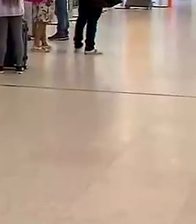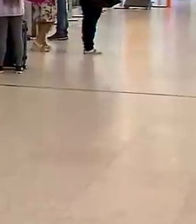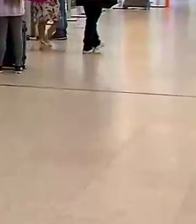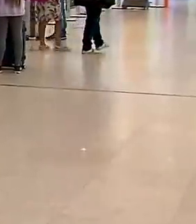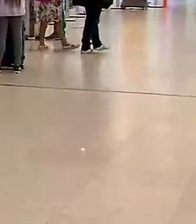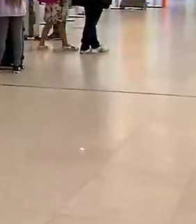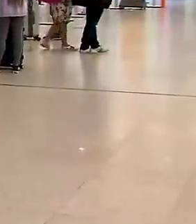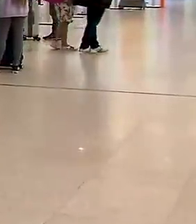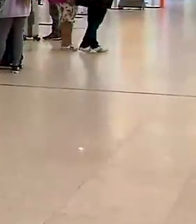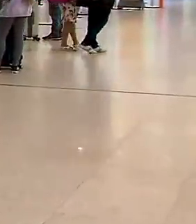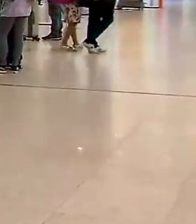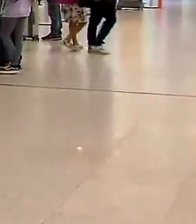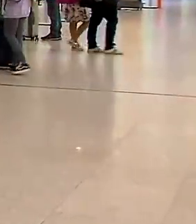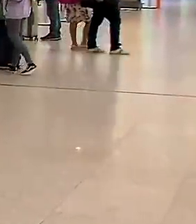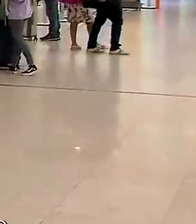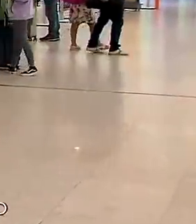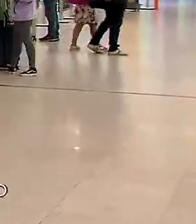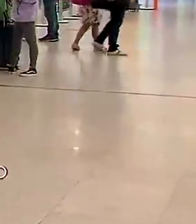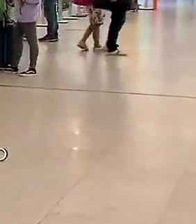Tchau!